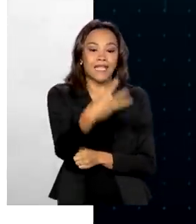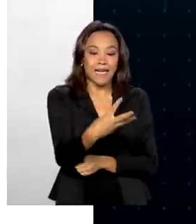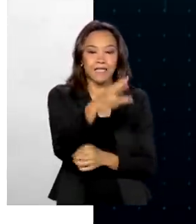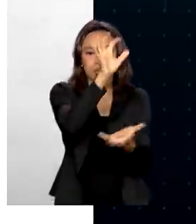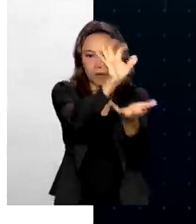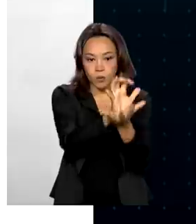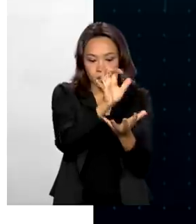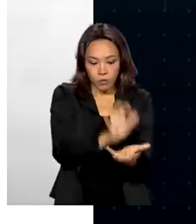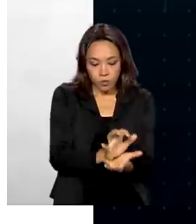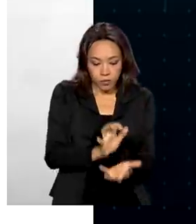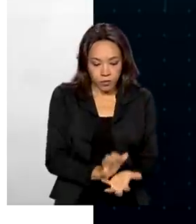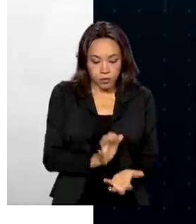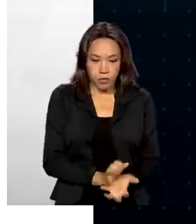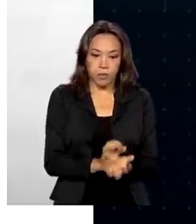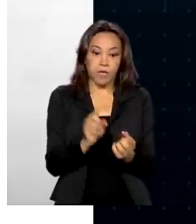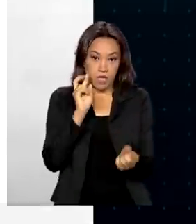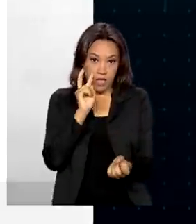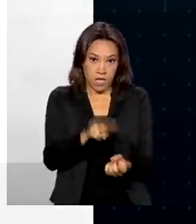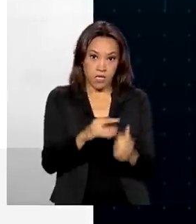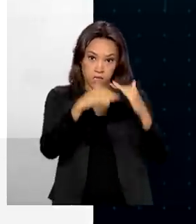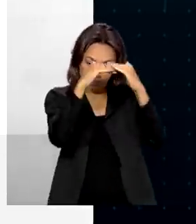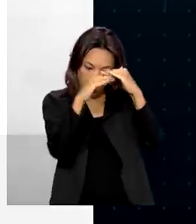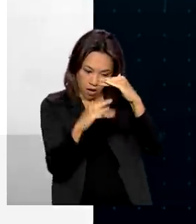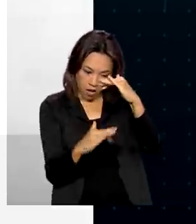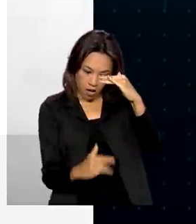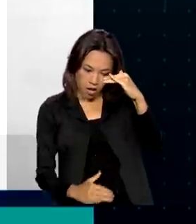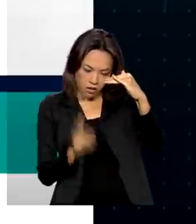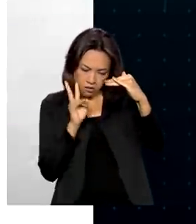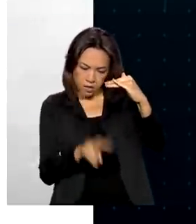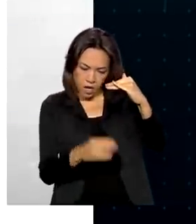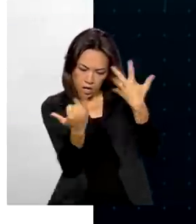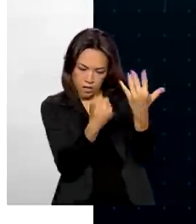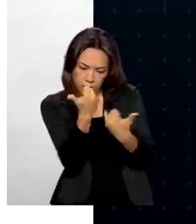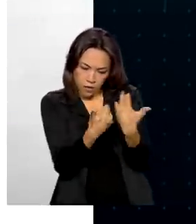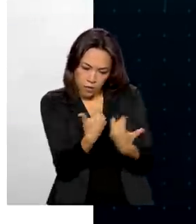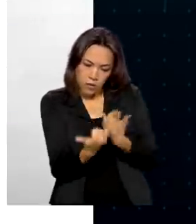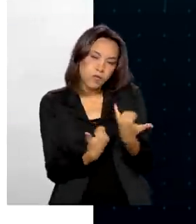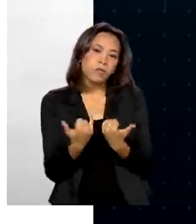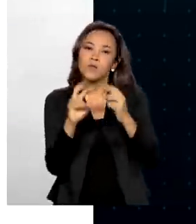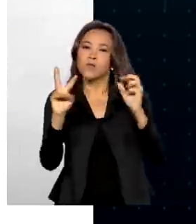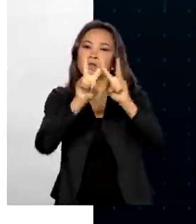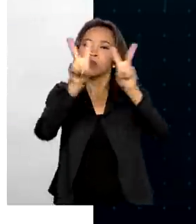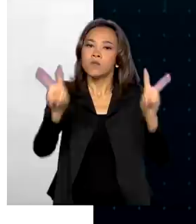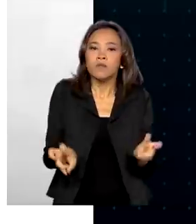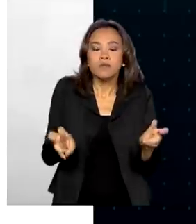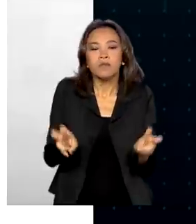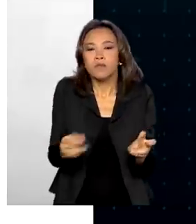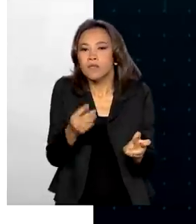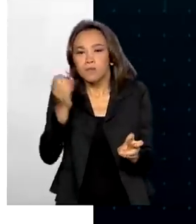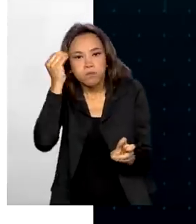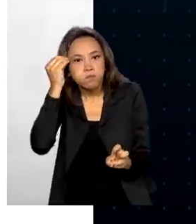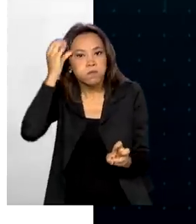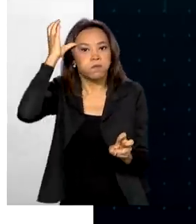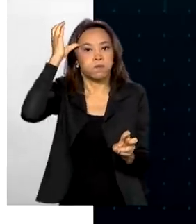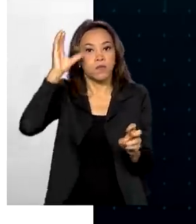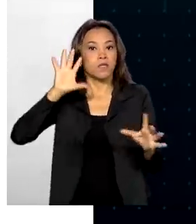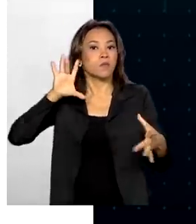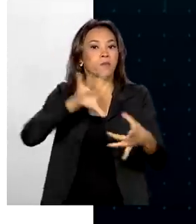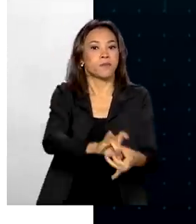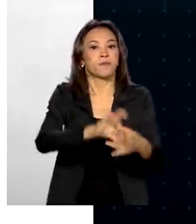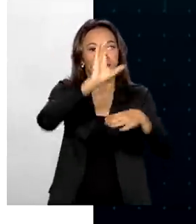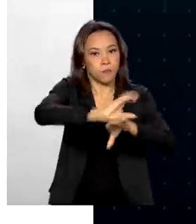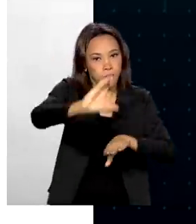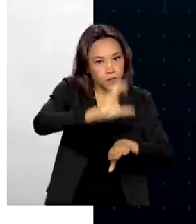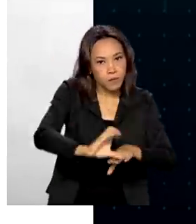eixos tecnológicos lá na página é possível encontrar as informações sobre os conhecimentos necessários para aquela profissão